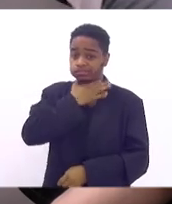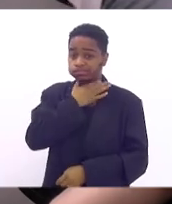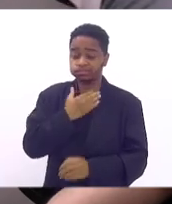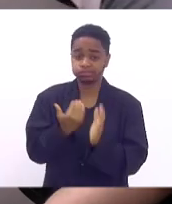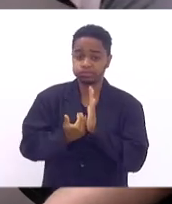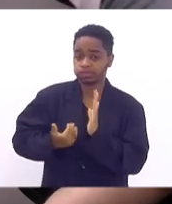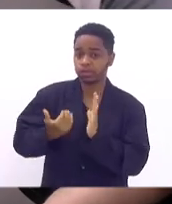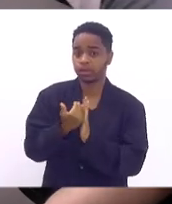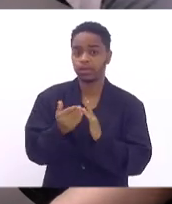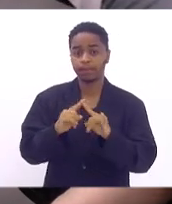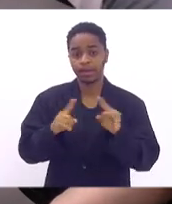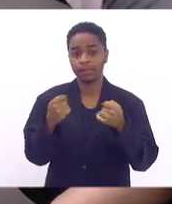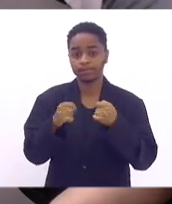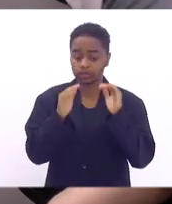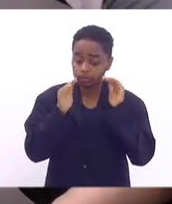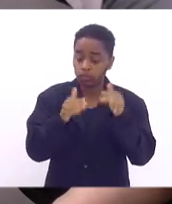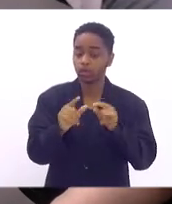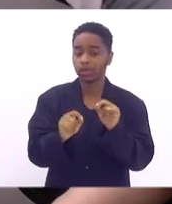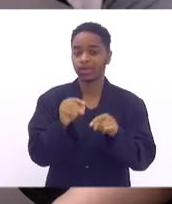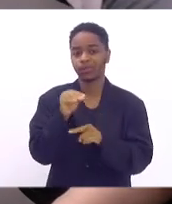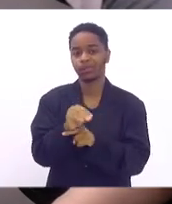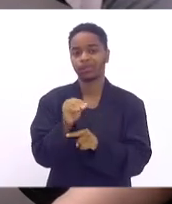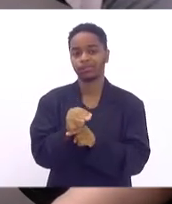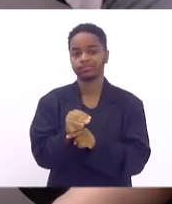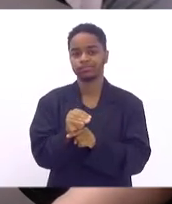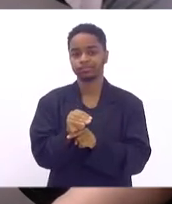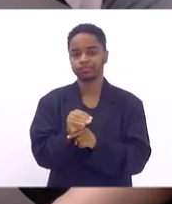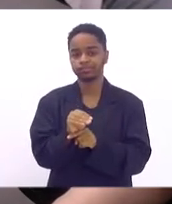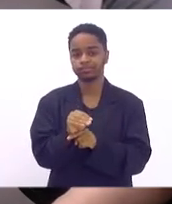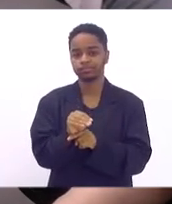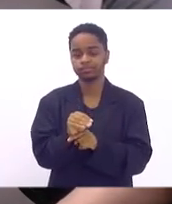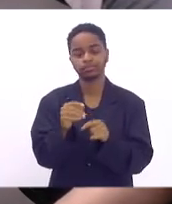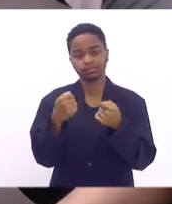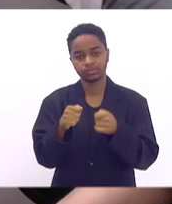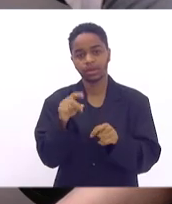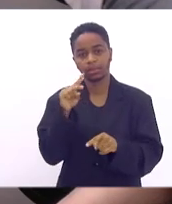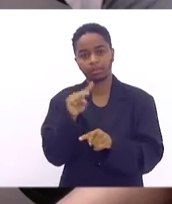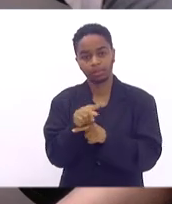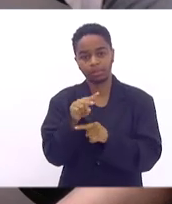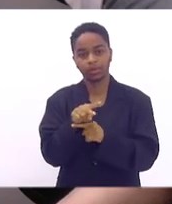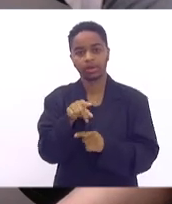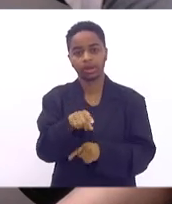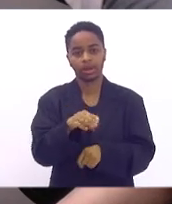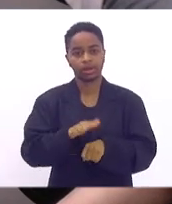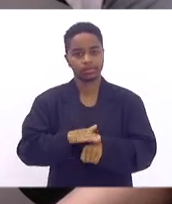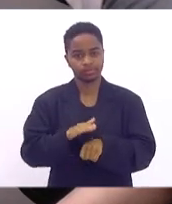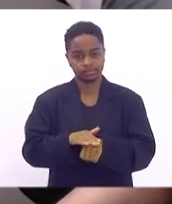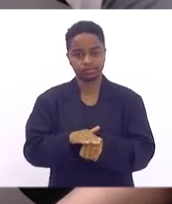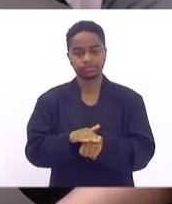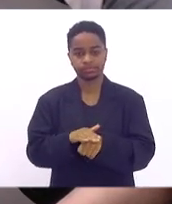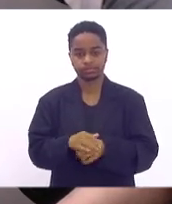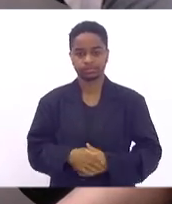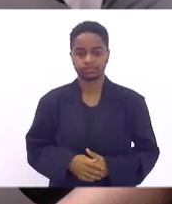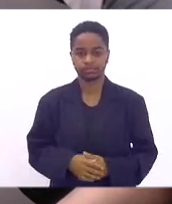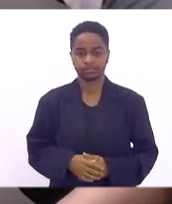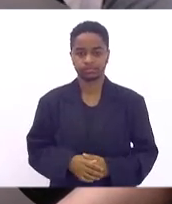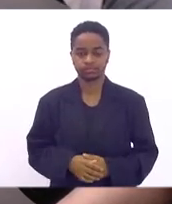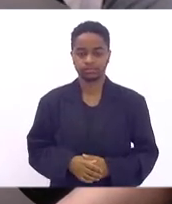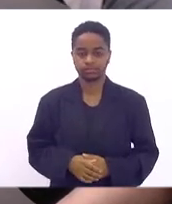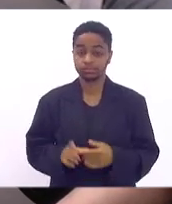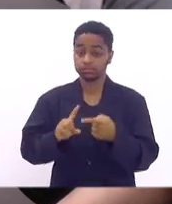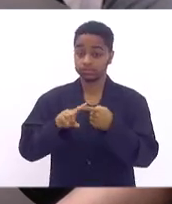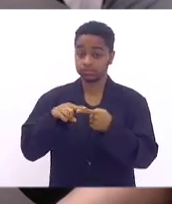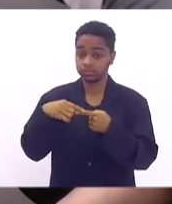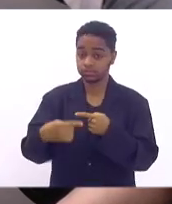aquele surto naquele momento, que é um cuidado, né? Uma proteção dela, com ela e para ela. E depois a